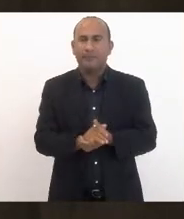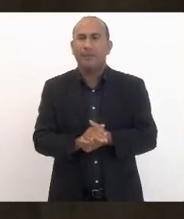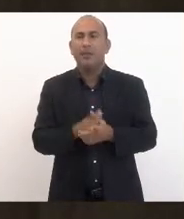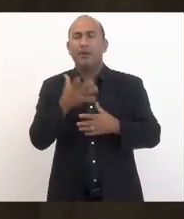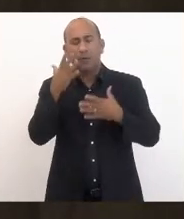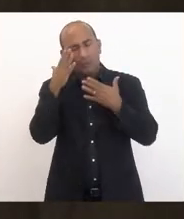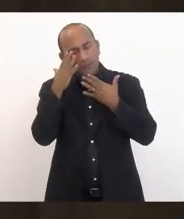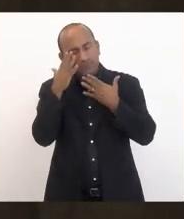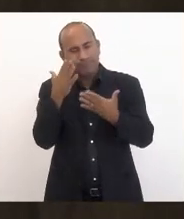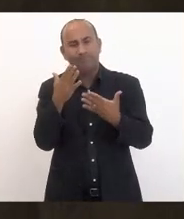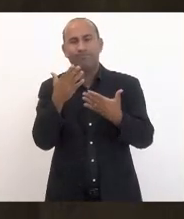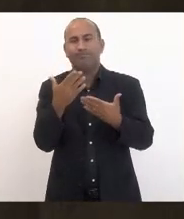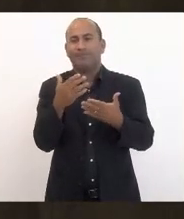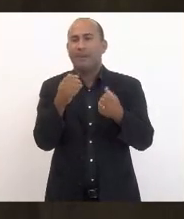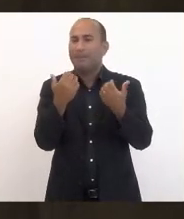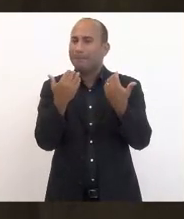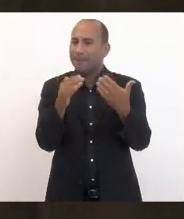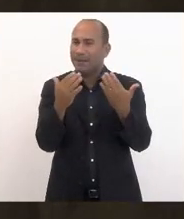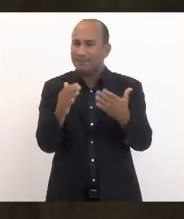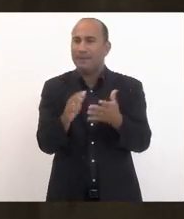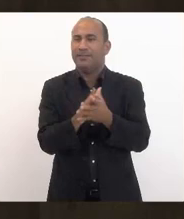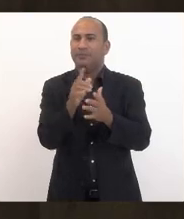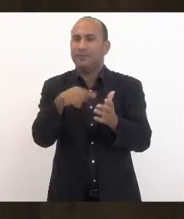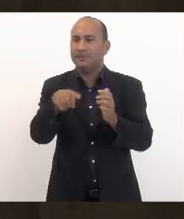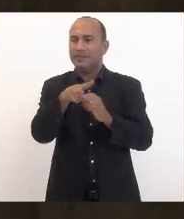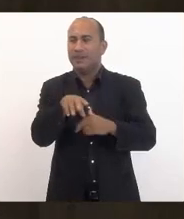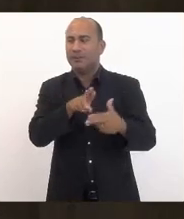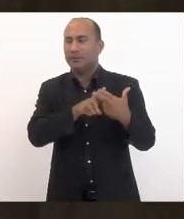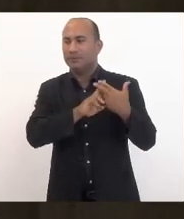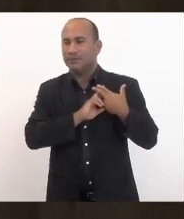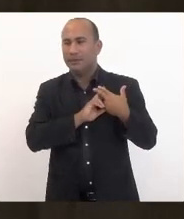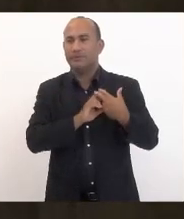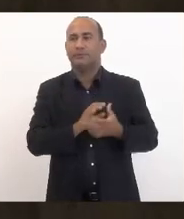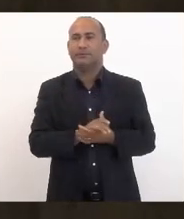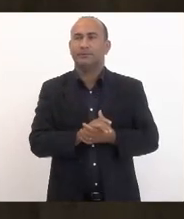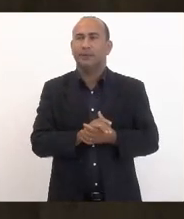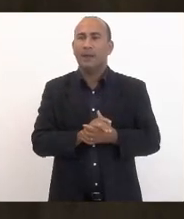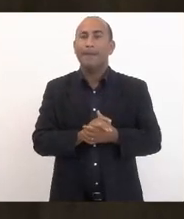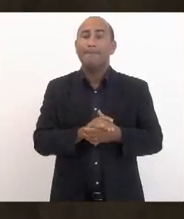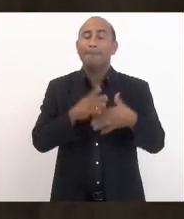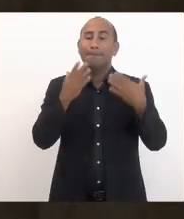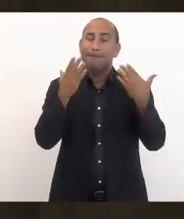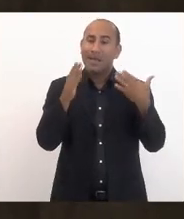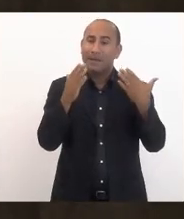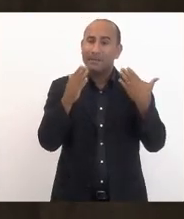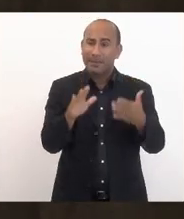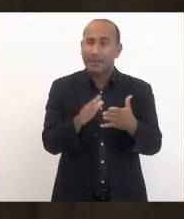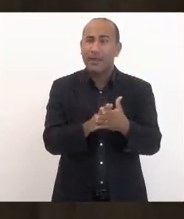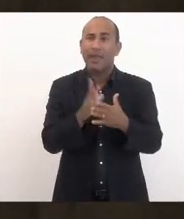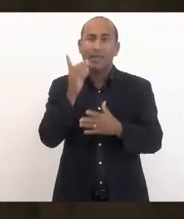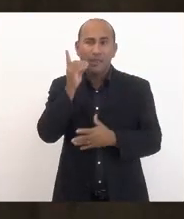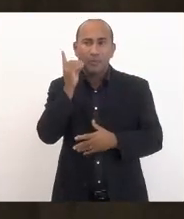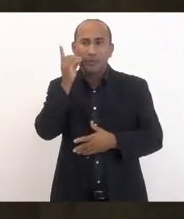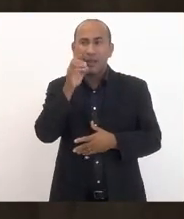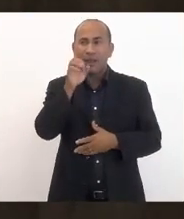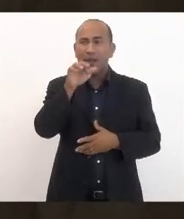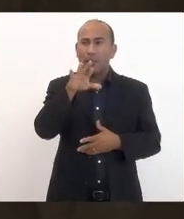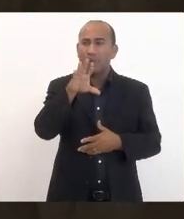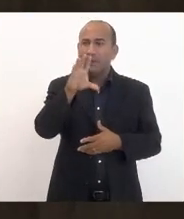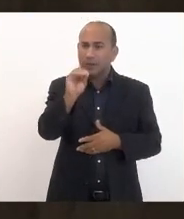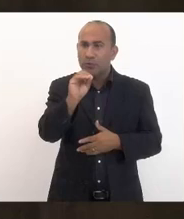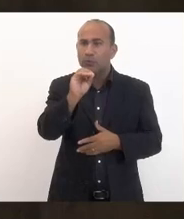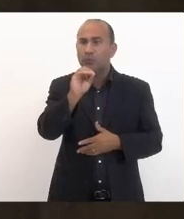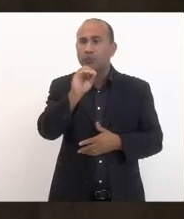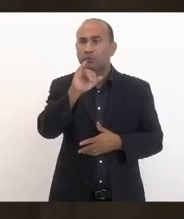controladores, gestores. Parabéns, auditores fiscais. E parabéns, deputado Eurico Júnior e todos